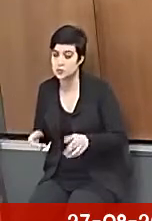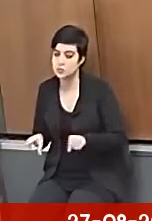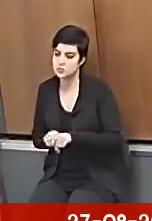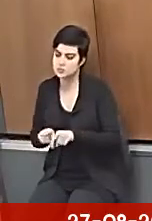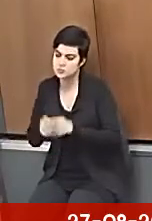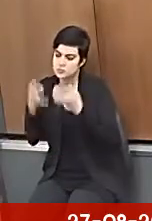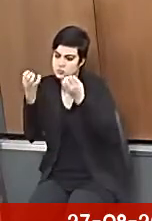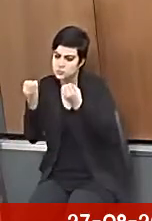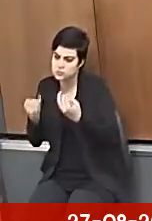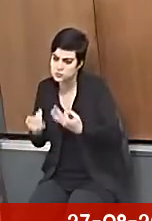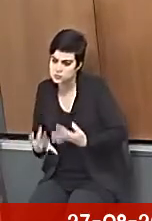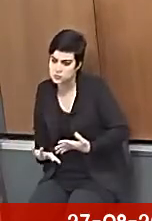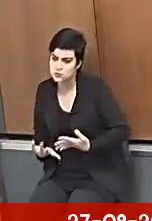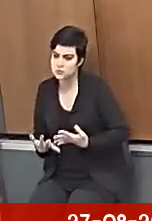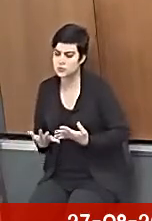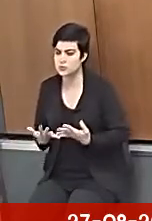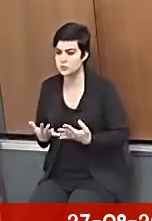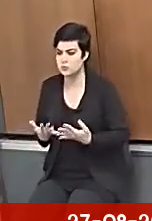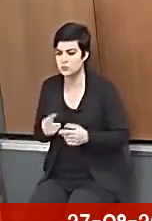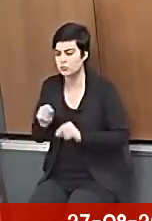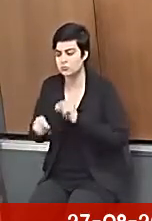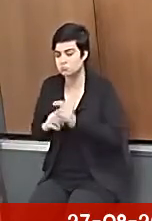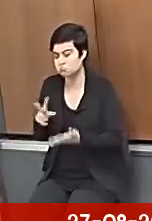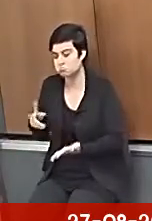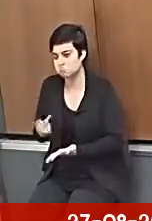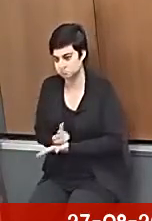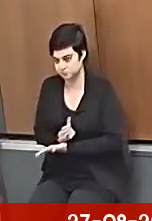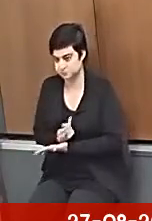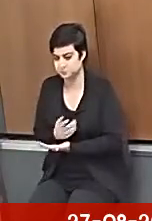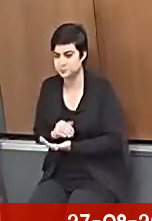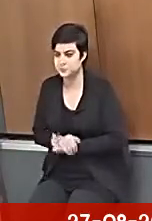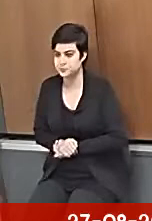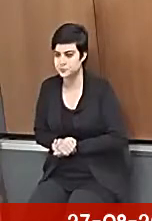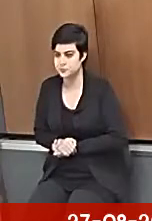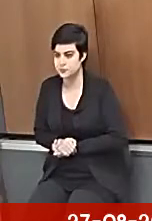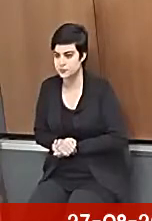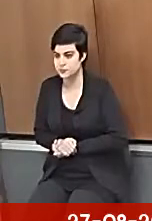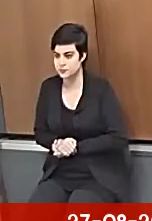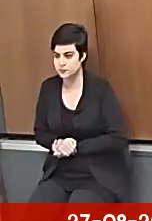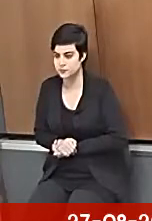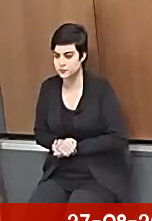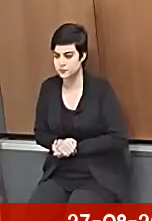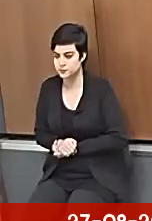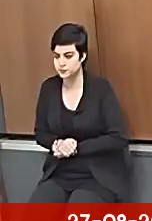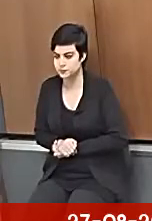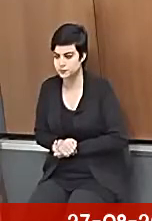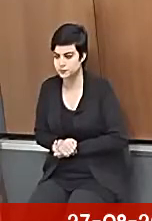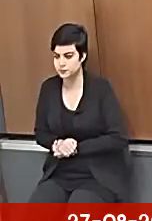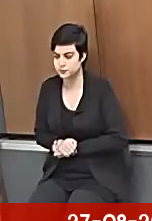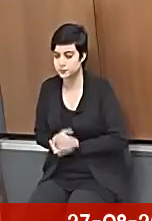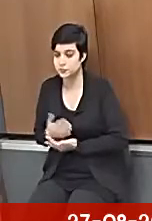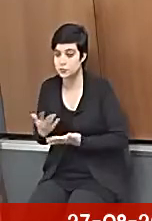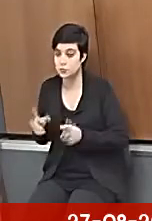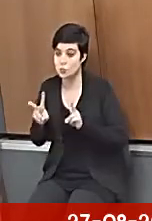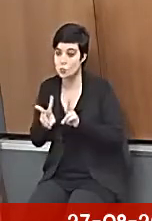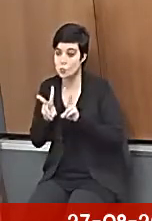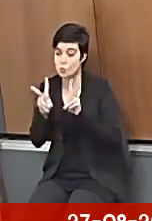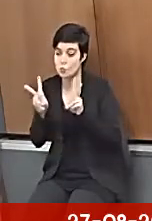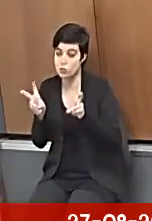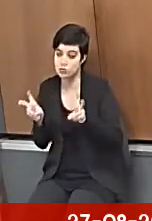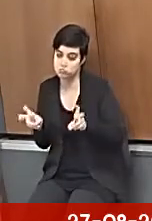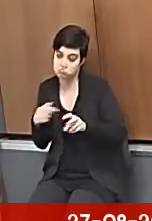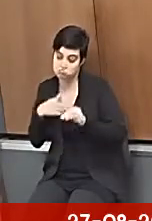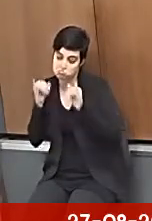colocação o excelentíssimo senhor josé guilerme bom é o assunto está a abordar um